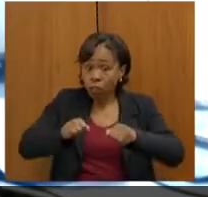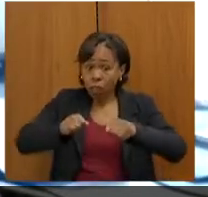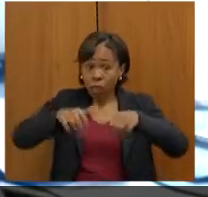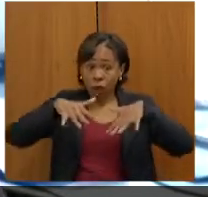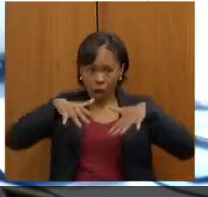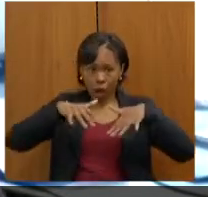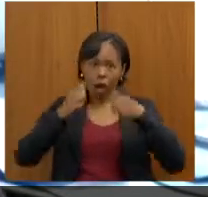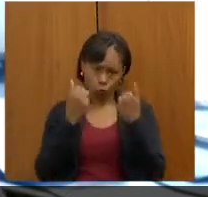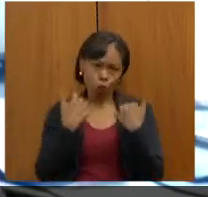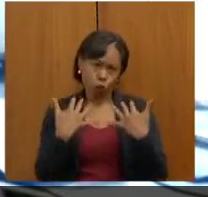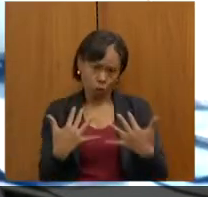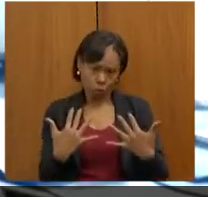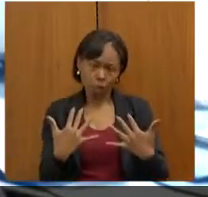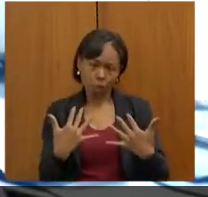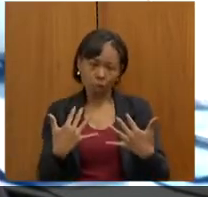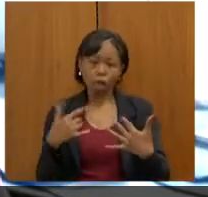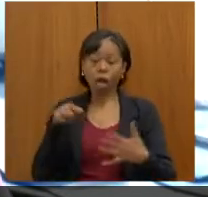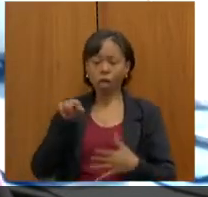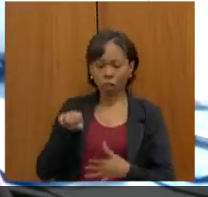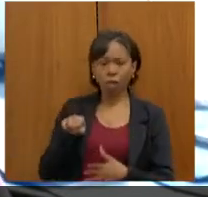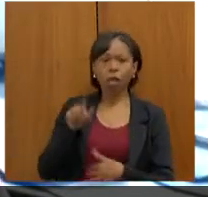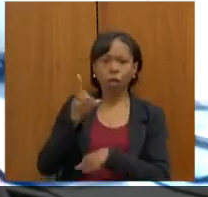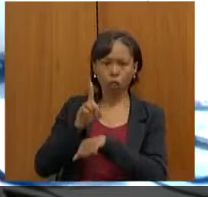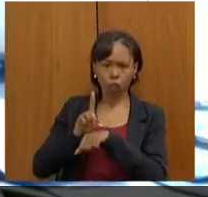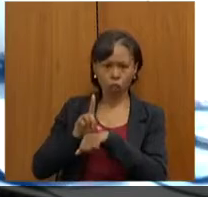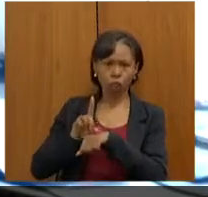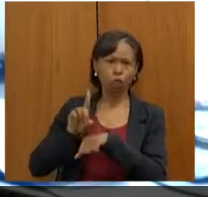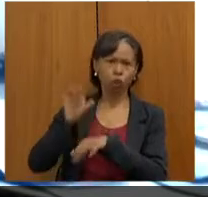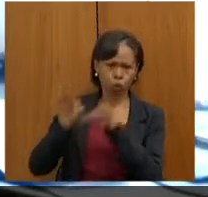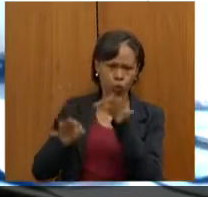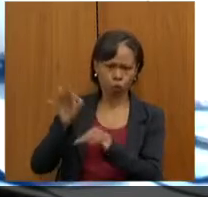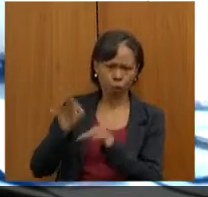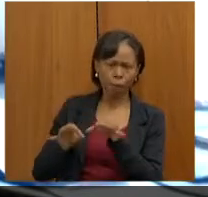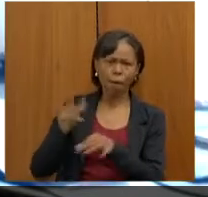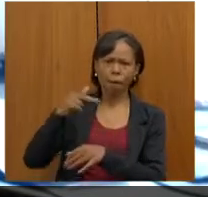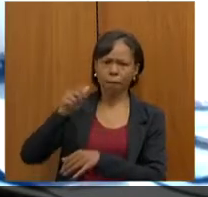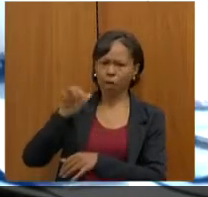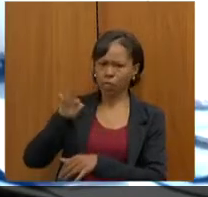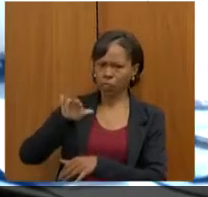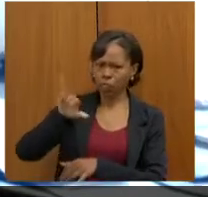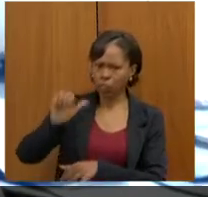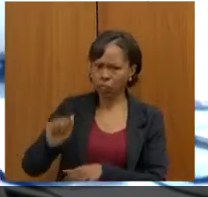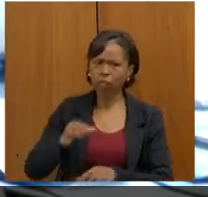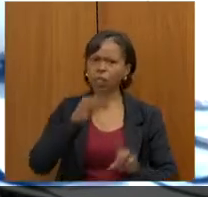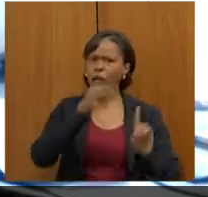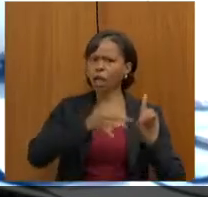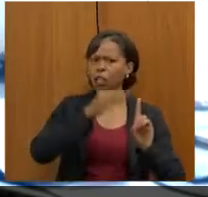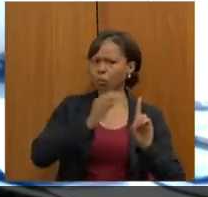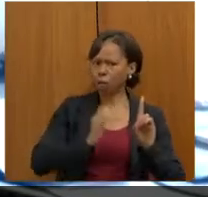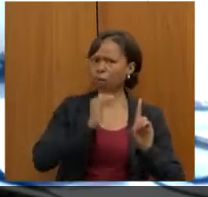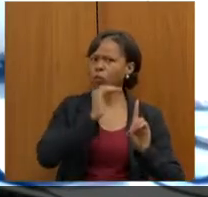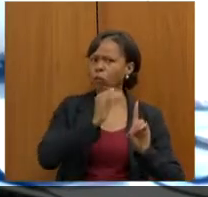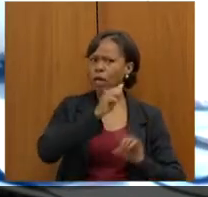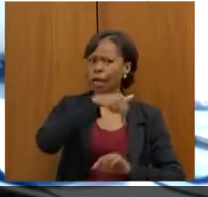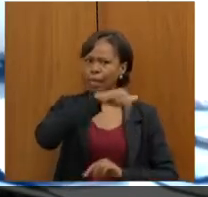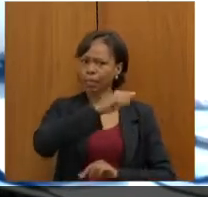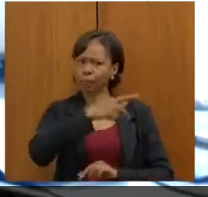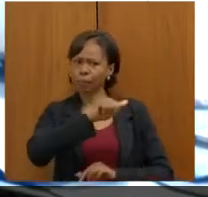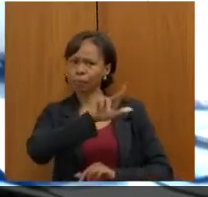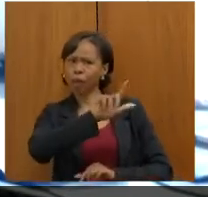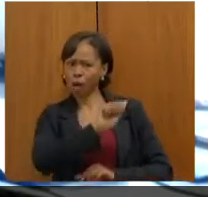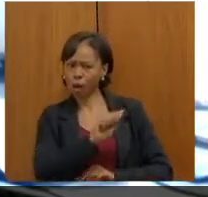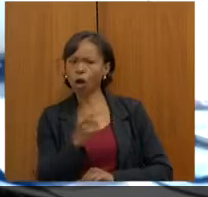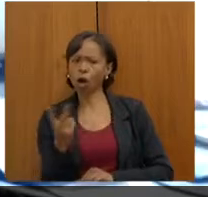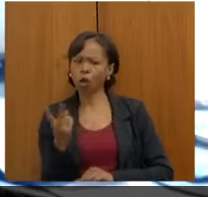né a da Doutora Patrícia a Ingrid embargador Ana Paula todos nós estamos aqui